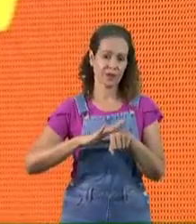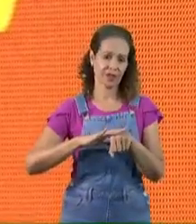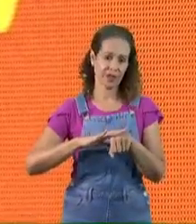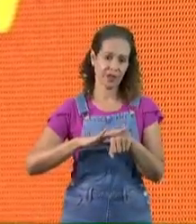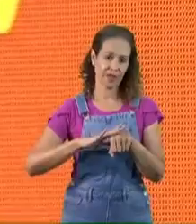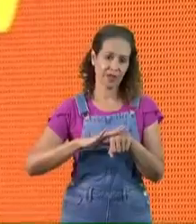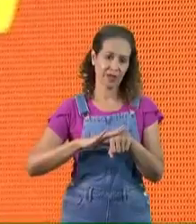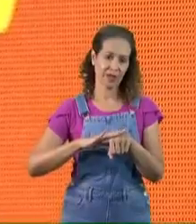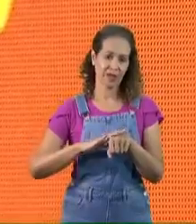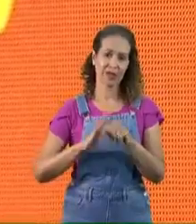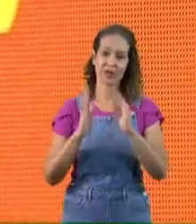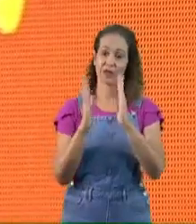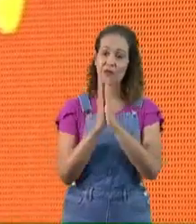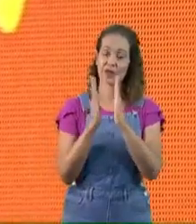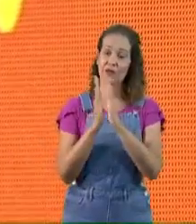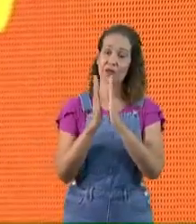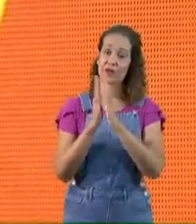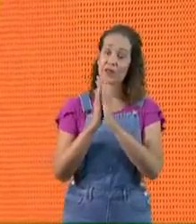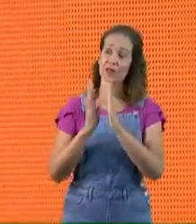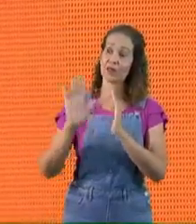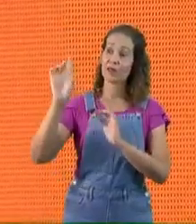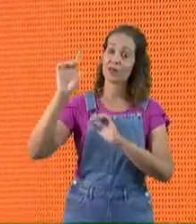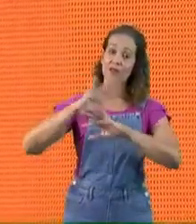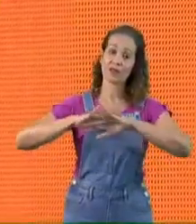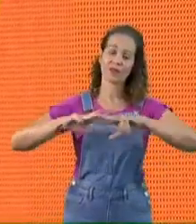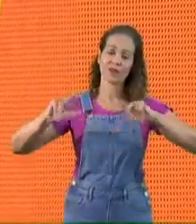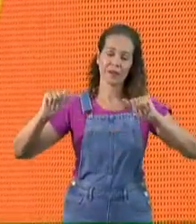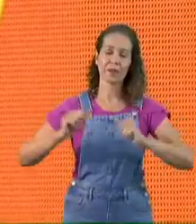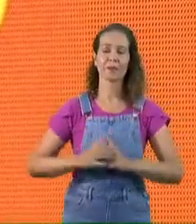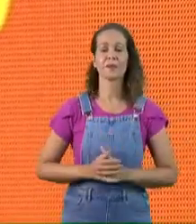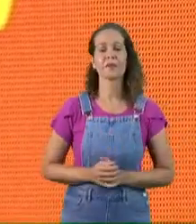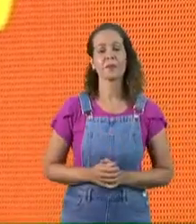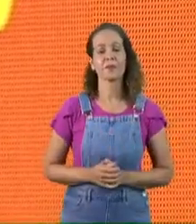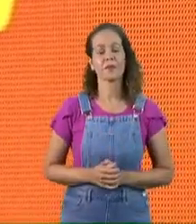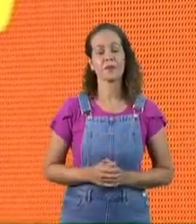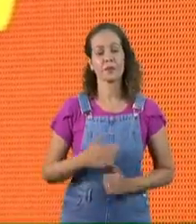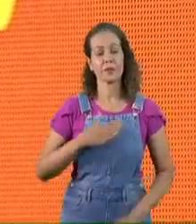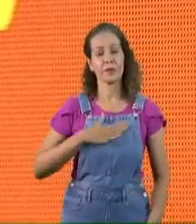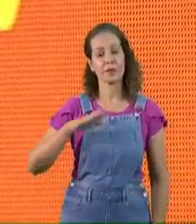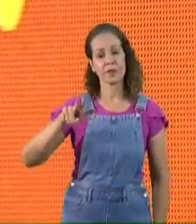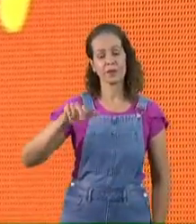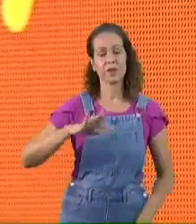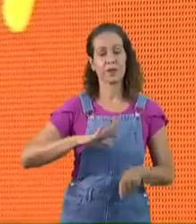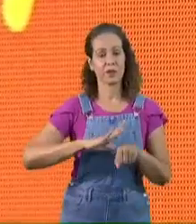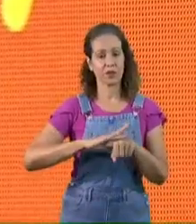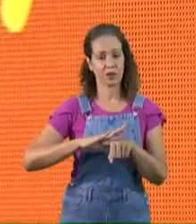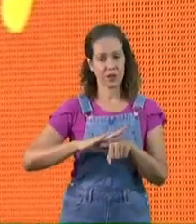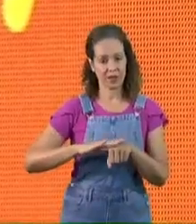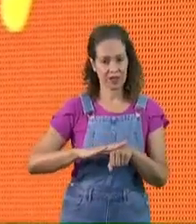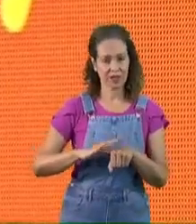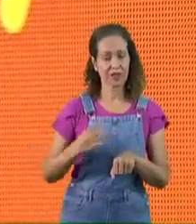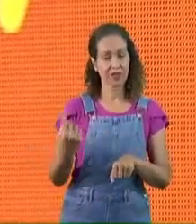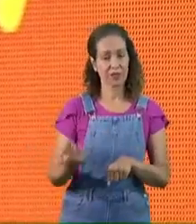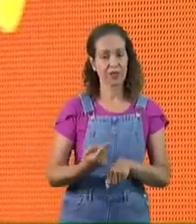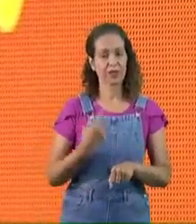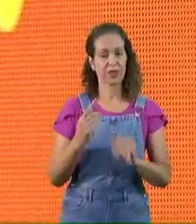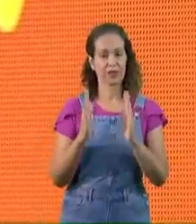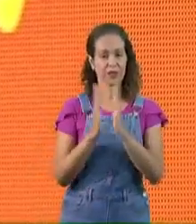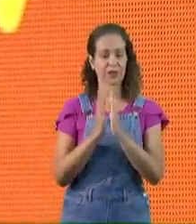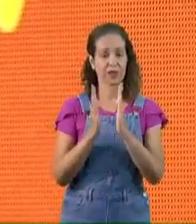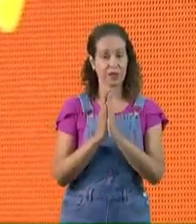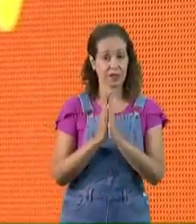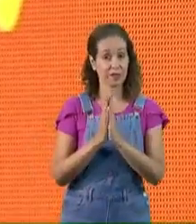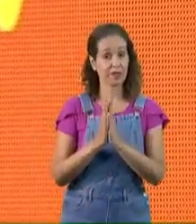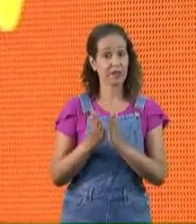a gente orou e ele foi curado. Fala lá para as crianças de novo. Quando meu irmão estava doente, aí a gente orou e ele ficou